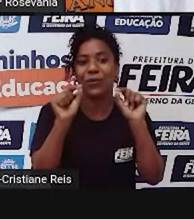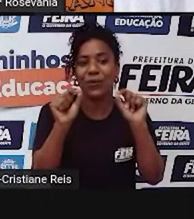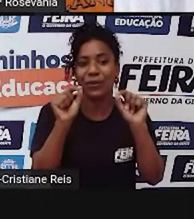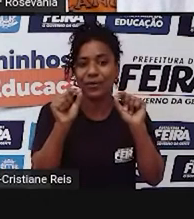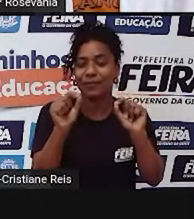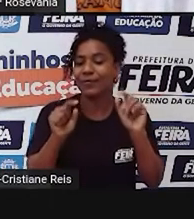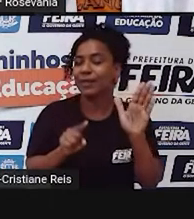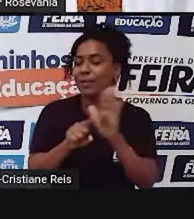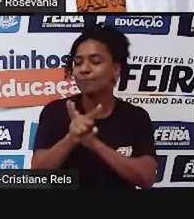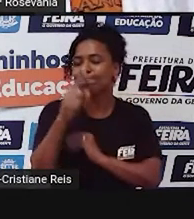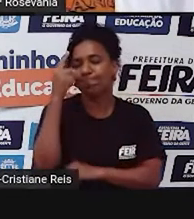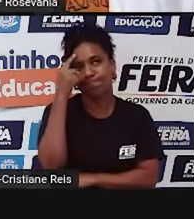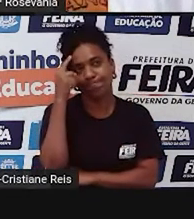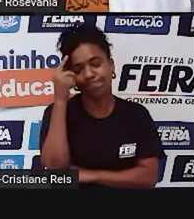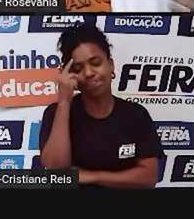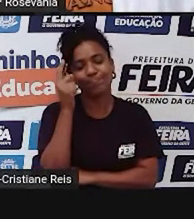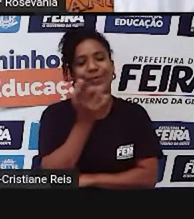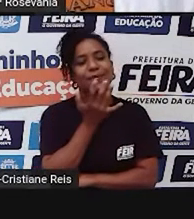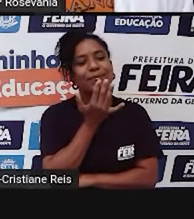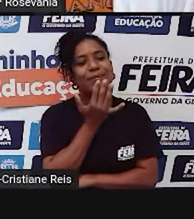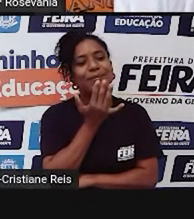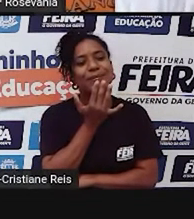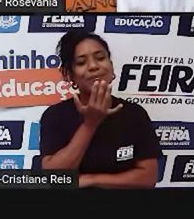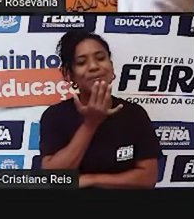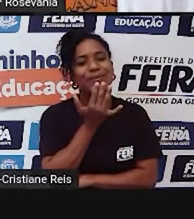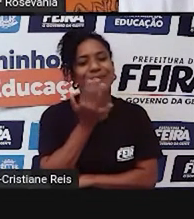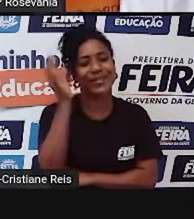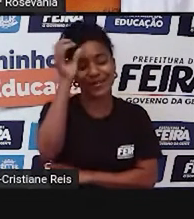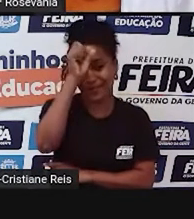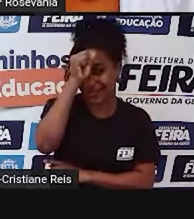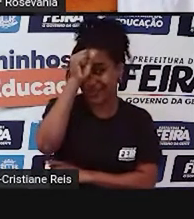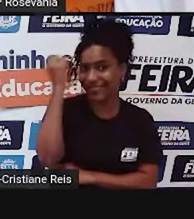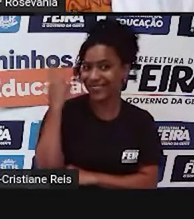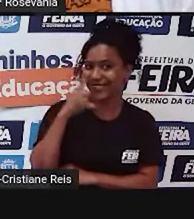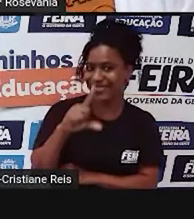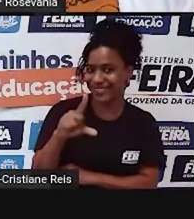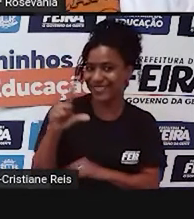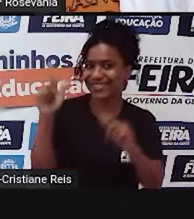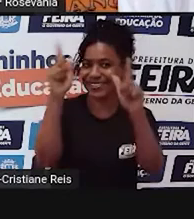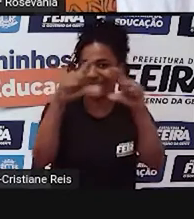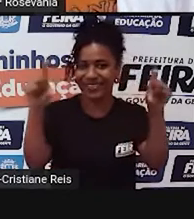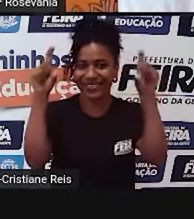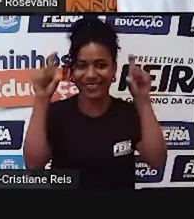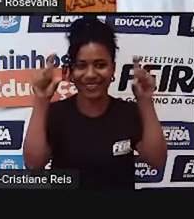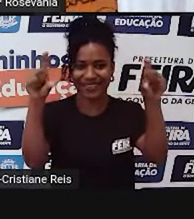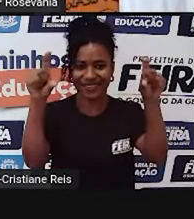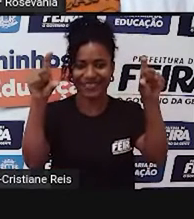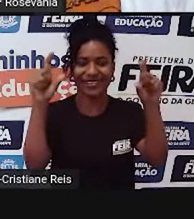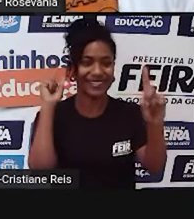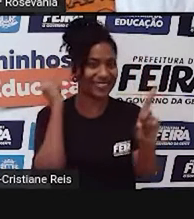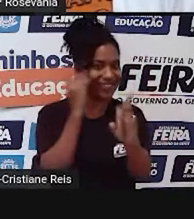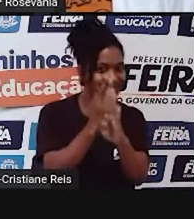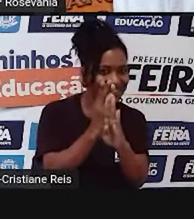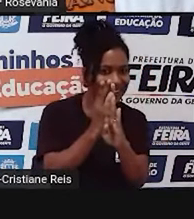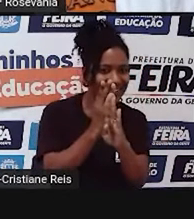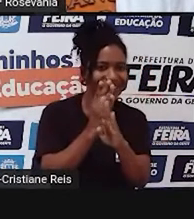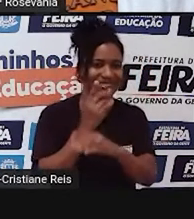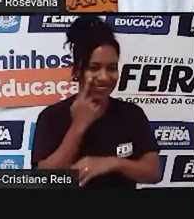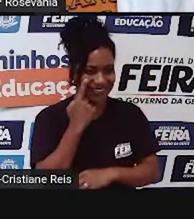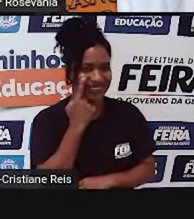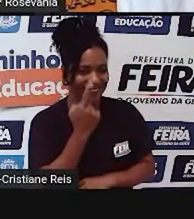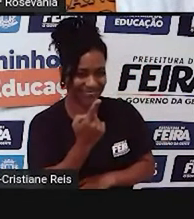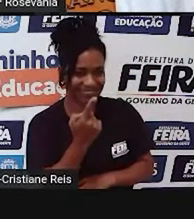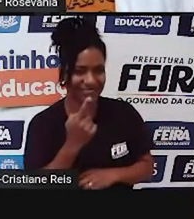pergunta para você pensar em casa e para ver se você acerta, né, na adivinhação. Então, de